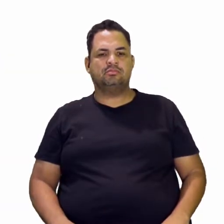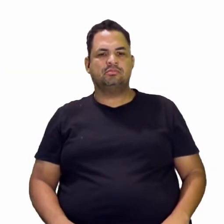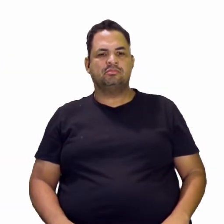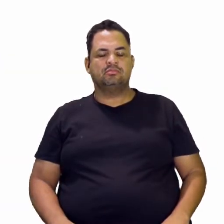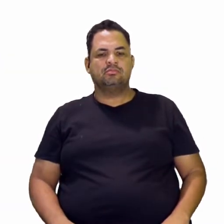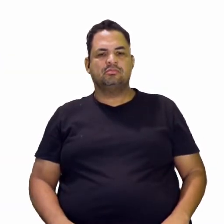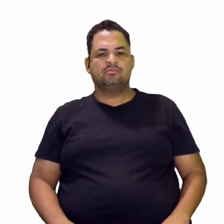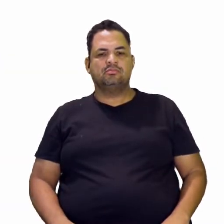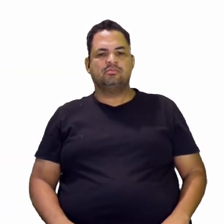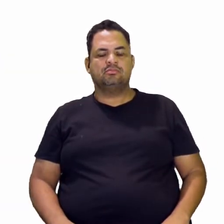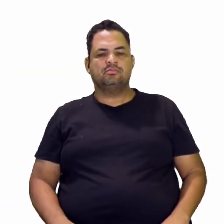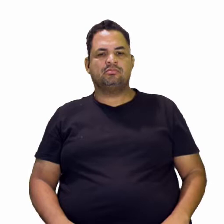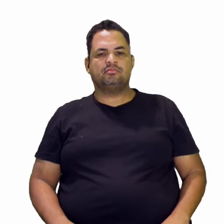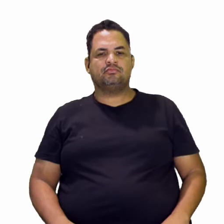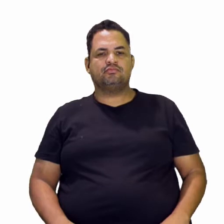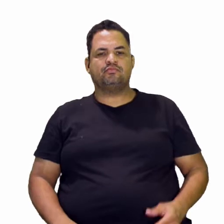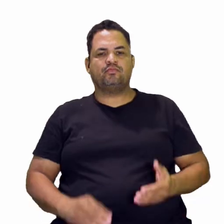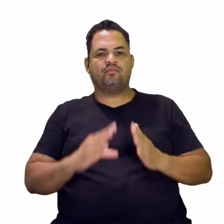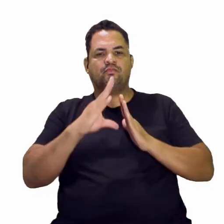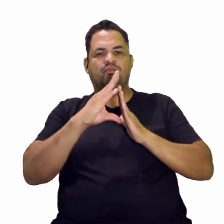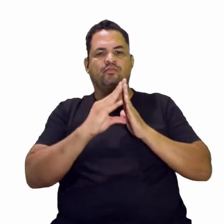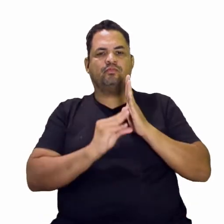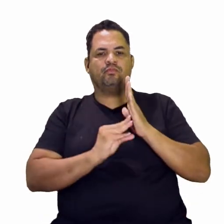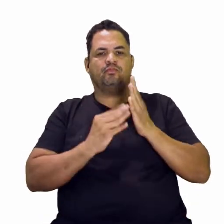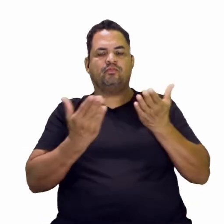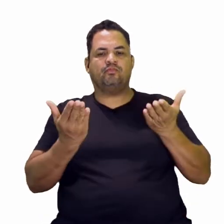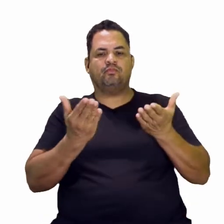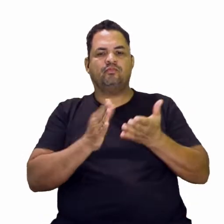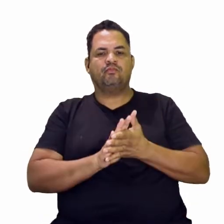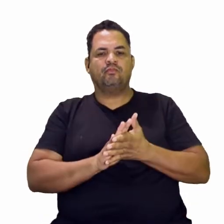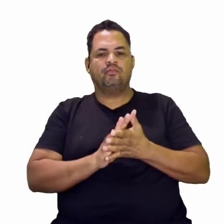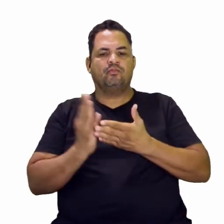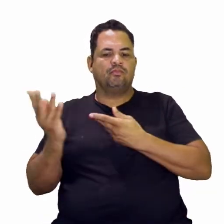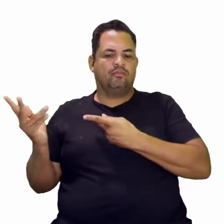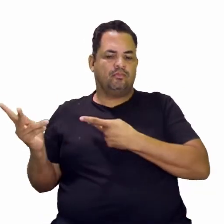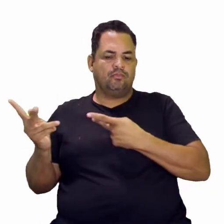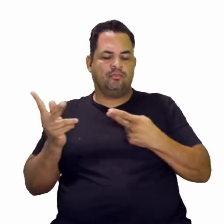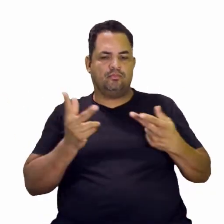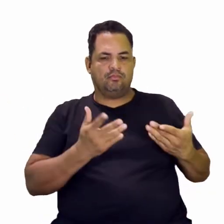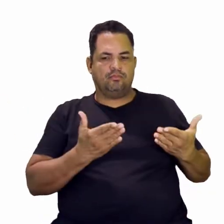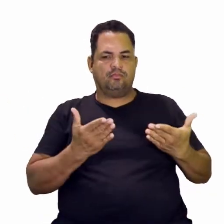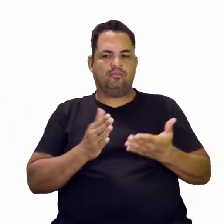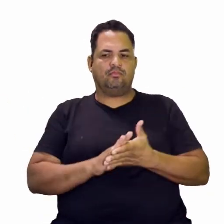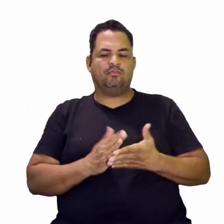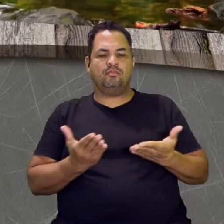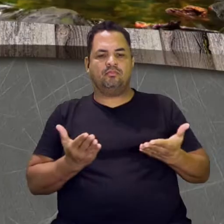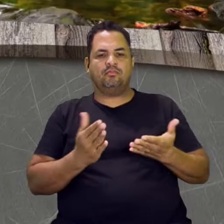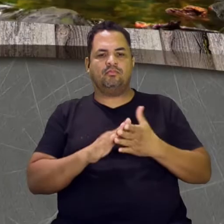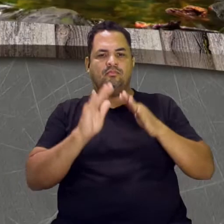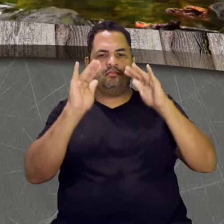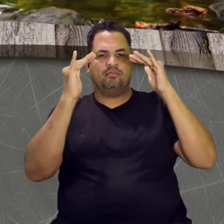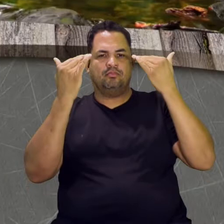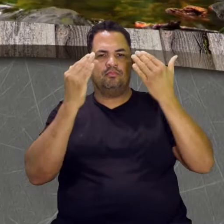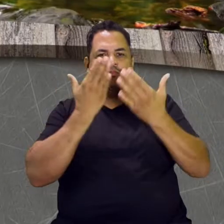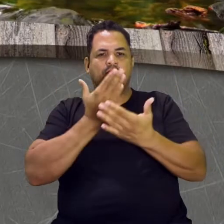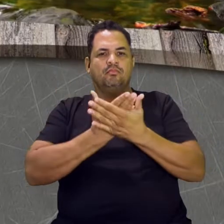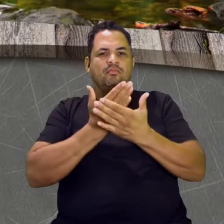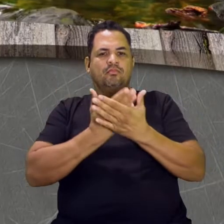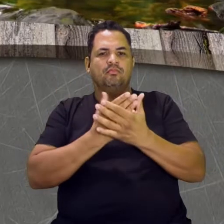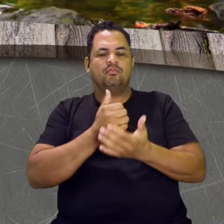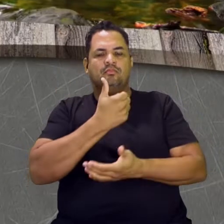o nosso conteúdo dessa unidade e eu te convido agora para ficar muito atento para a nossa